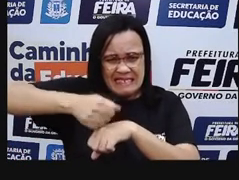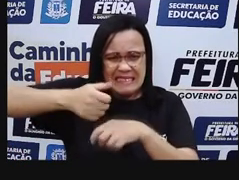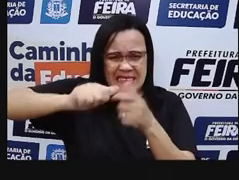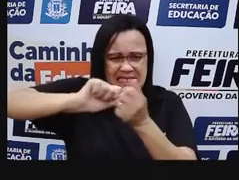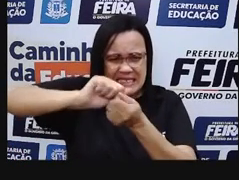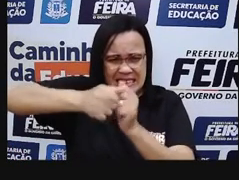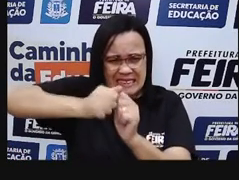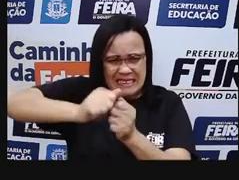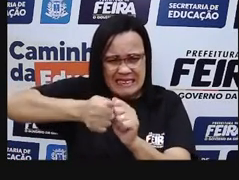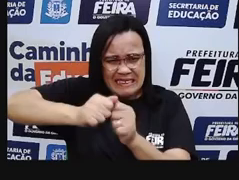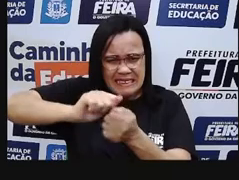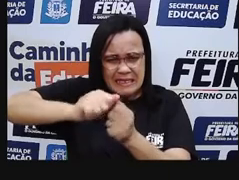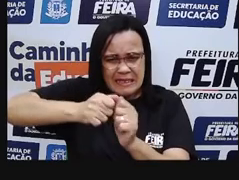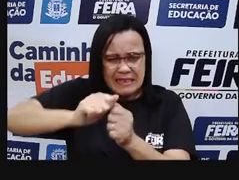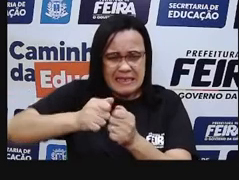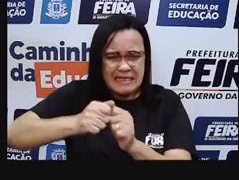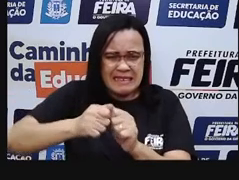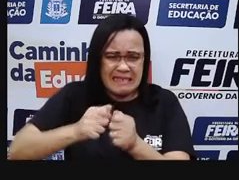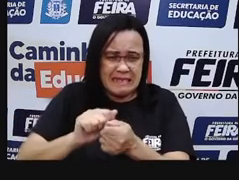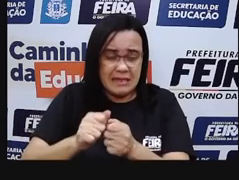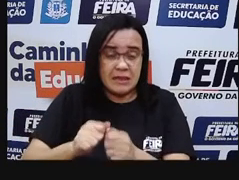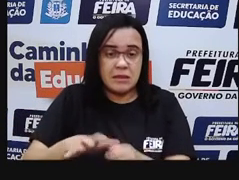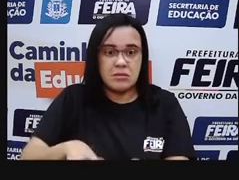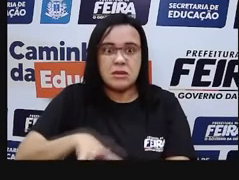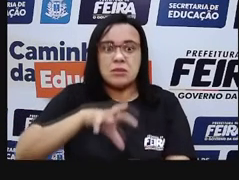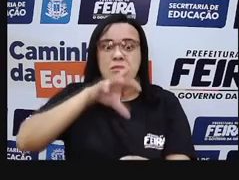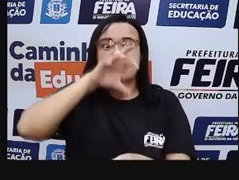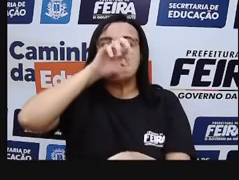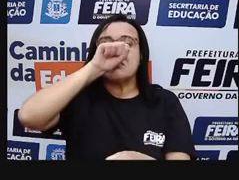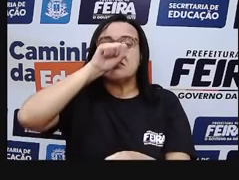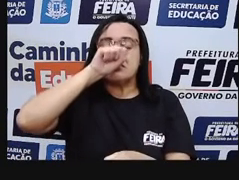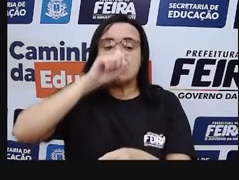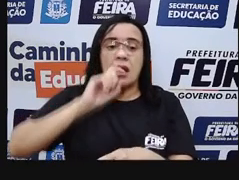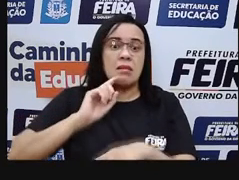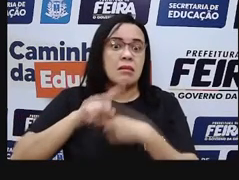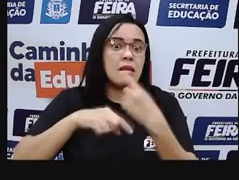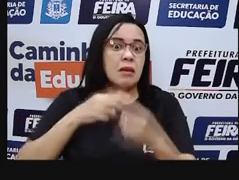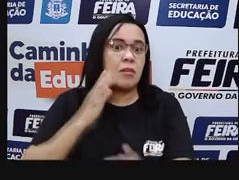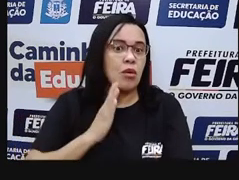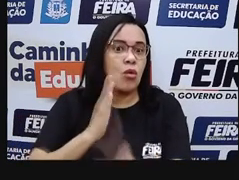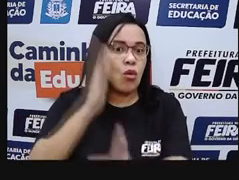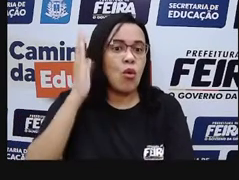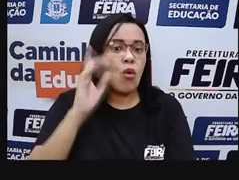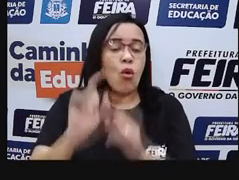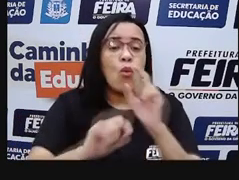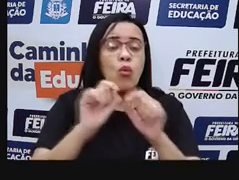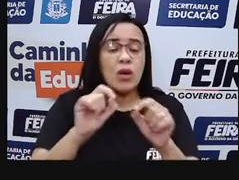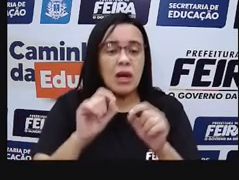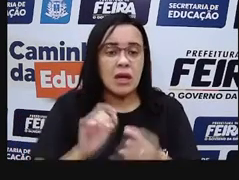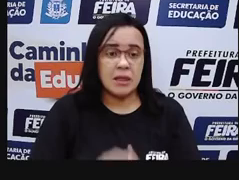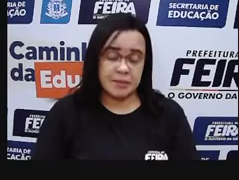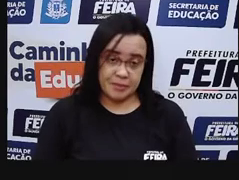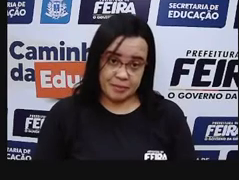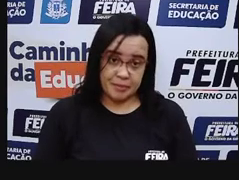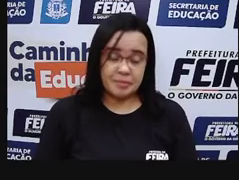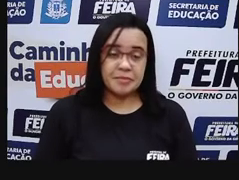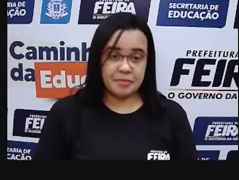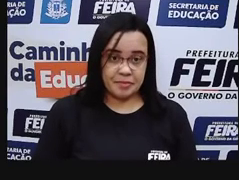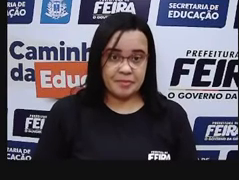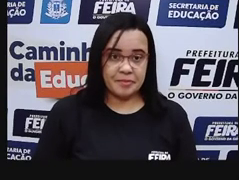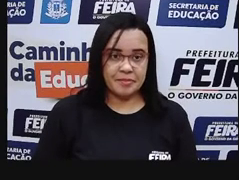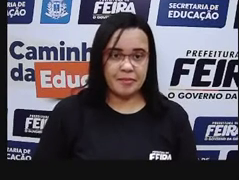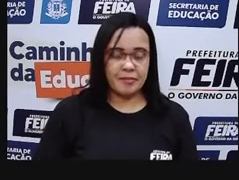na lá olha longe Pois é mas eles descobriram seguinte esse pessoas que faziam isso sabe variolação